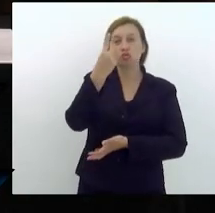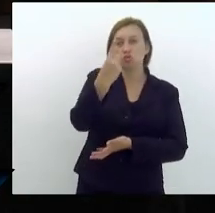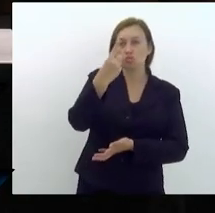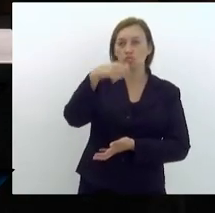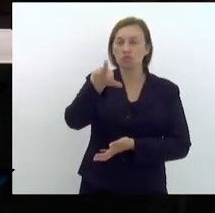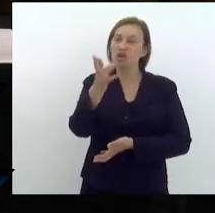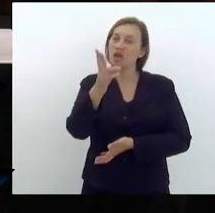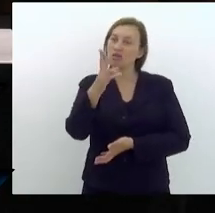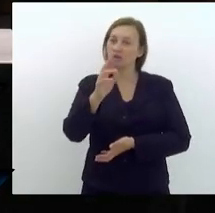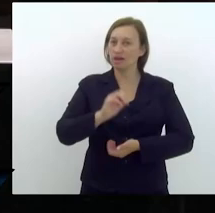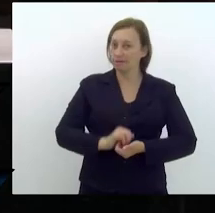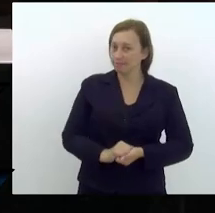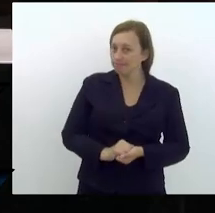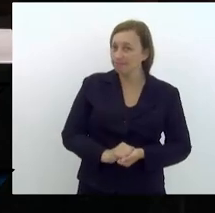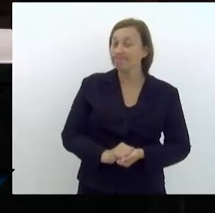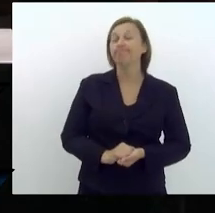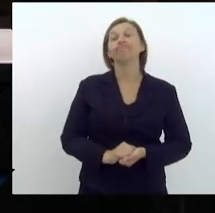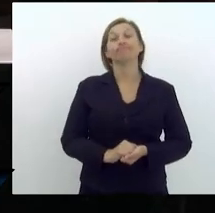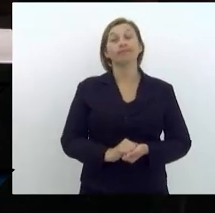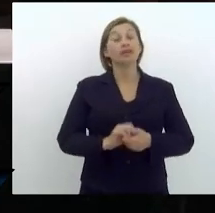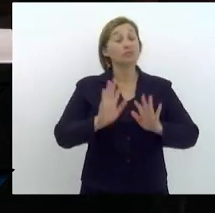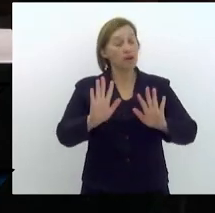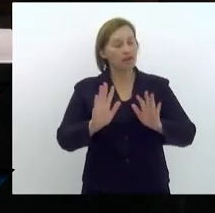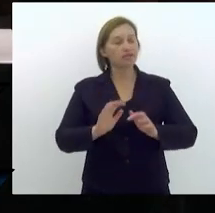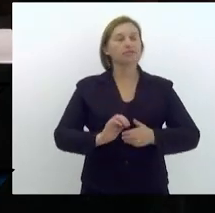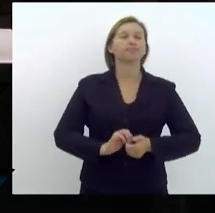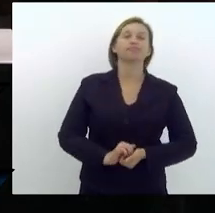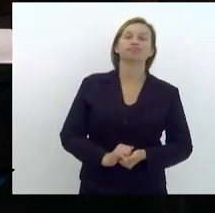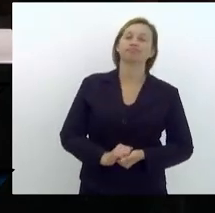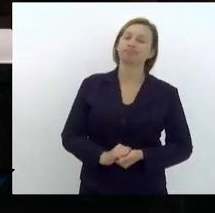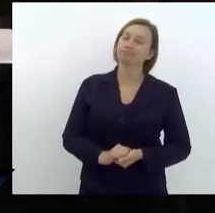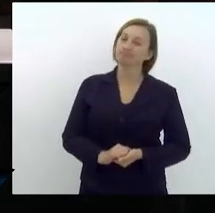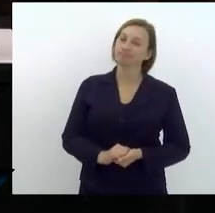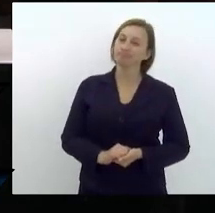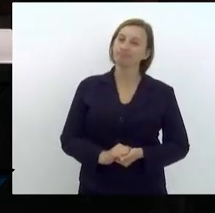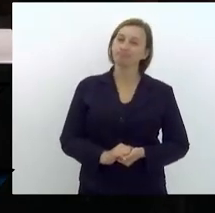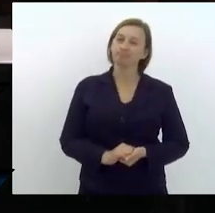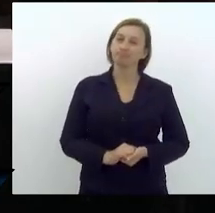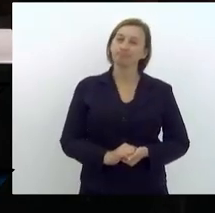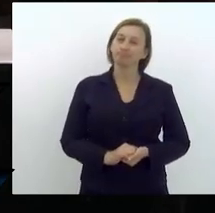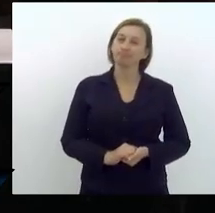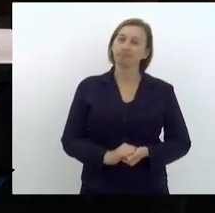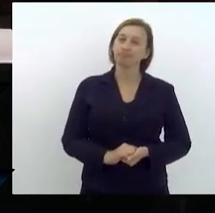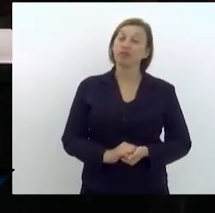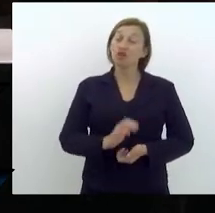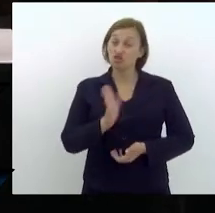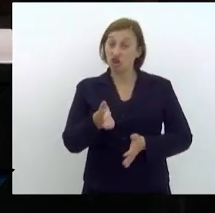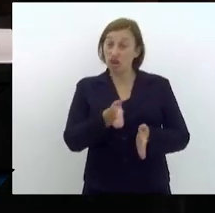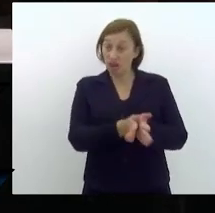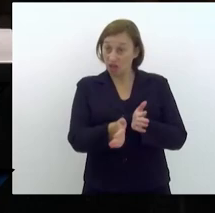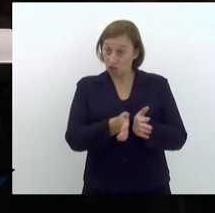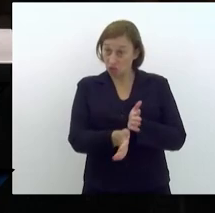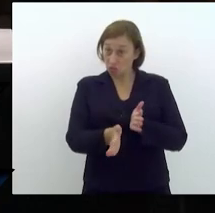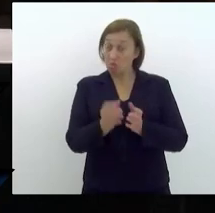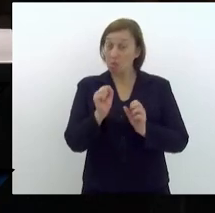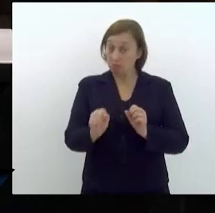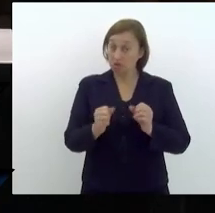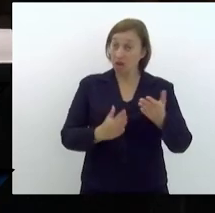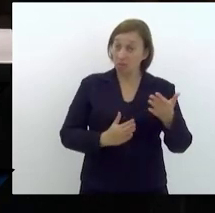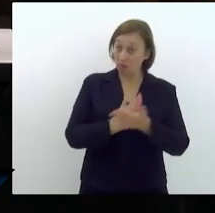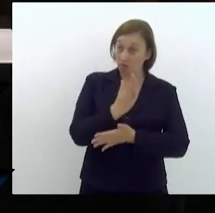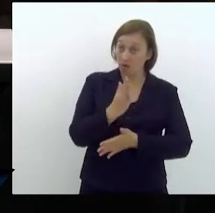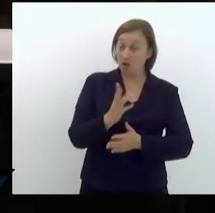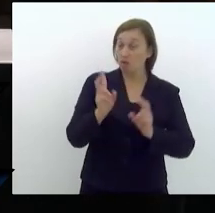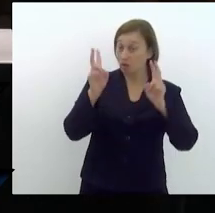de reais mas que isso ele já gastou para poder aprovar as matérias